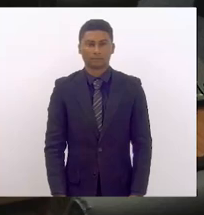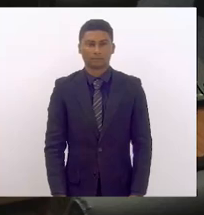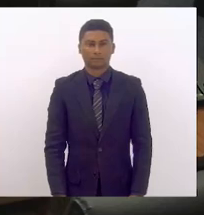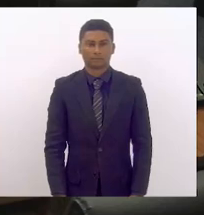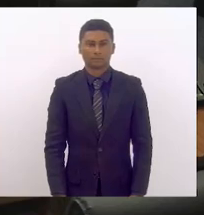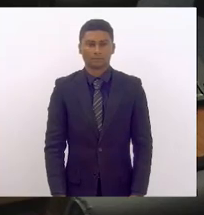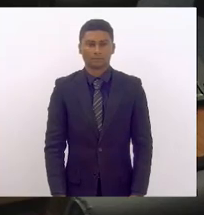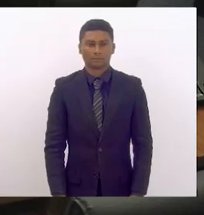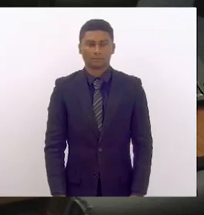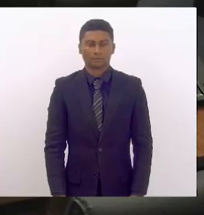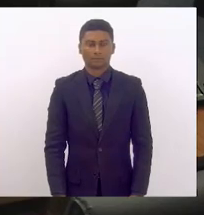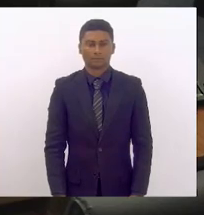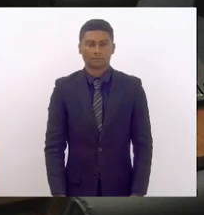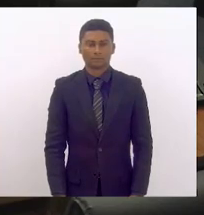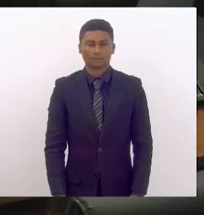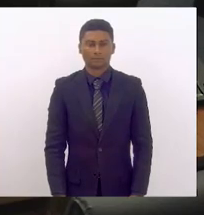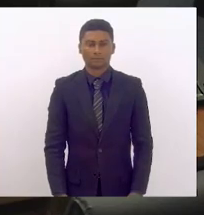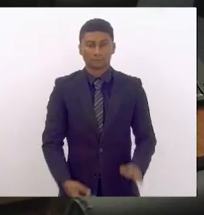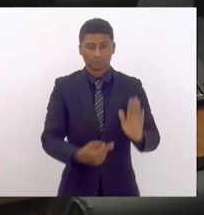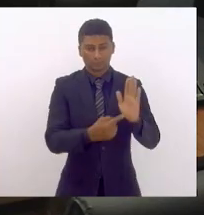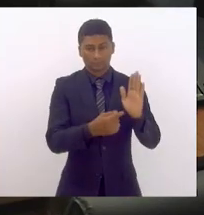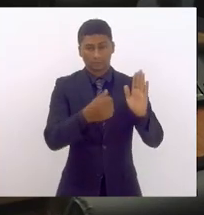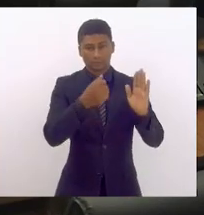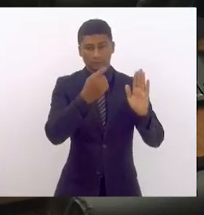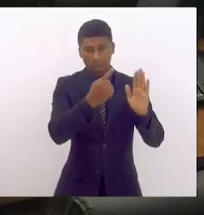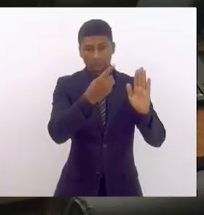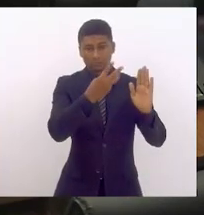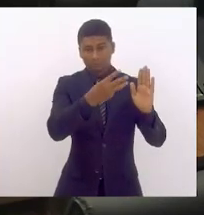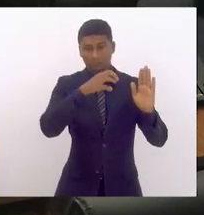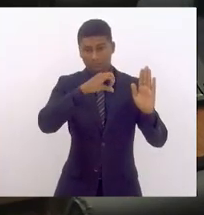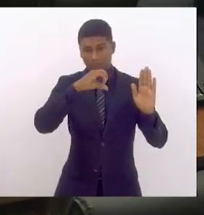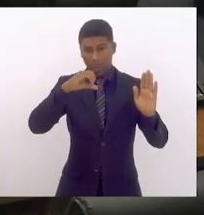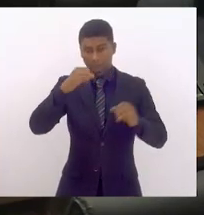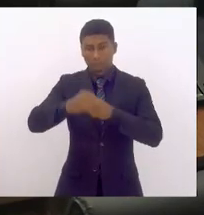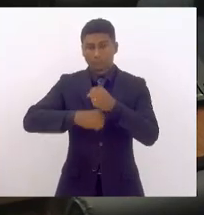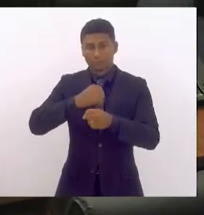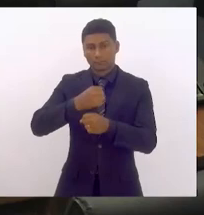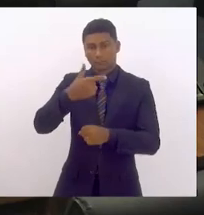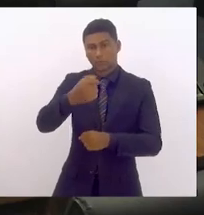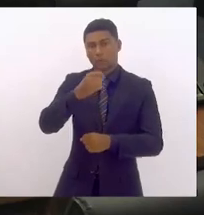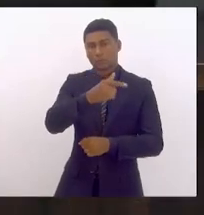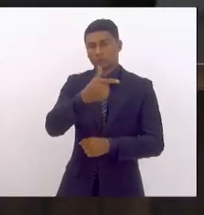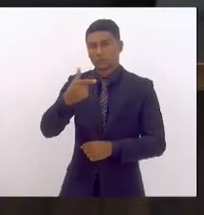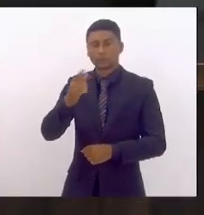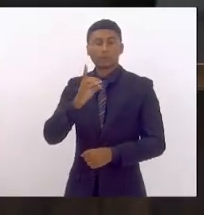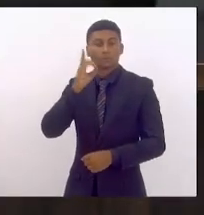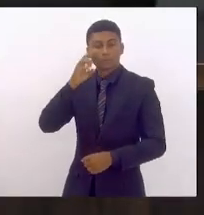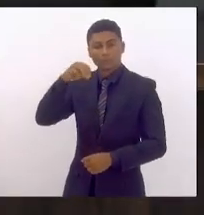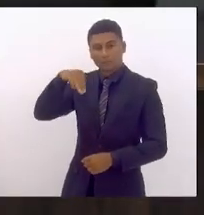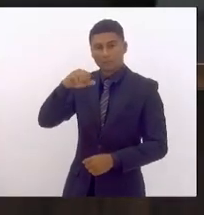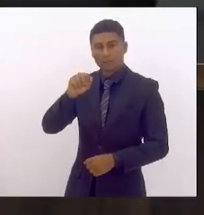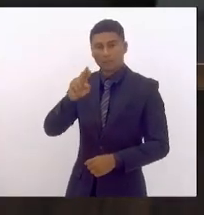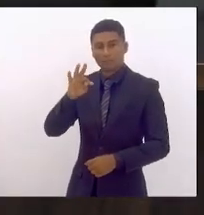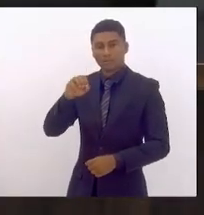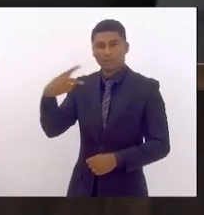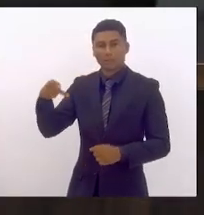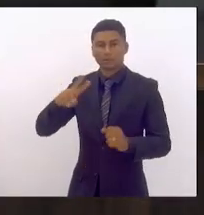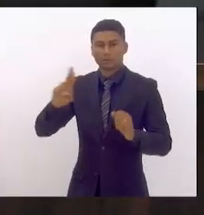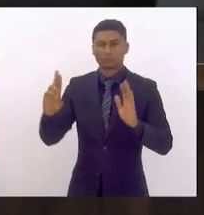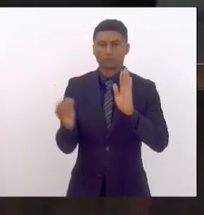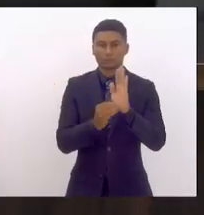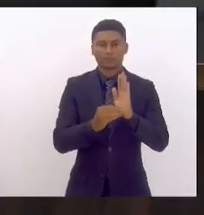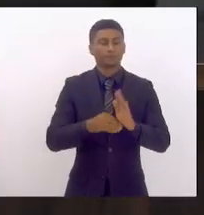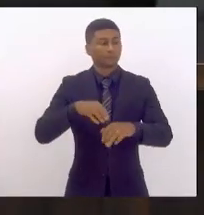então um 399 de 22 com a autoria da deputada Marta indicação Legislativa